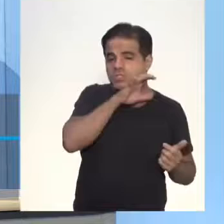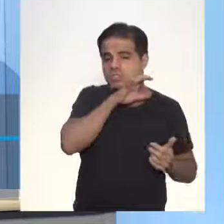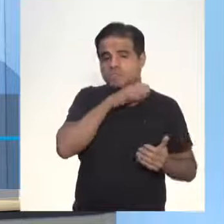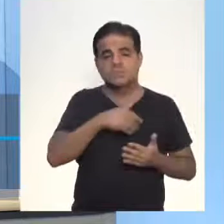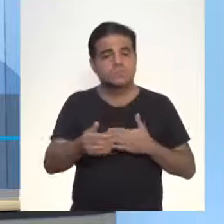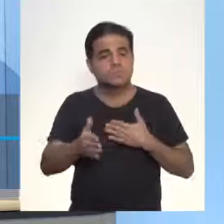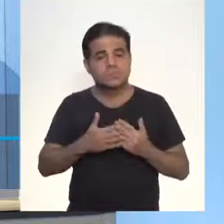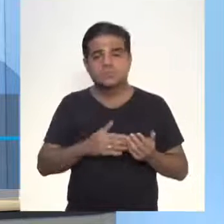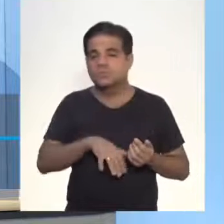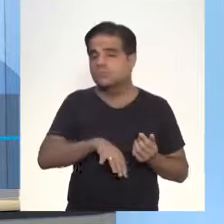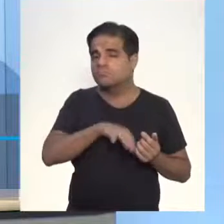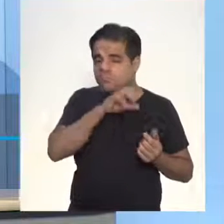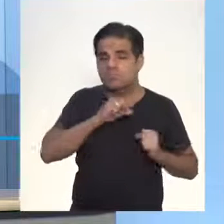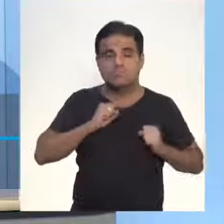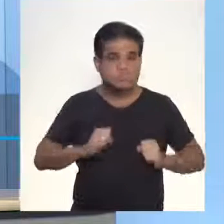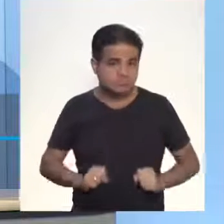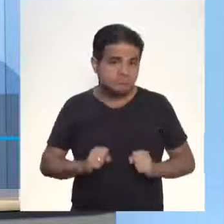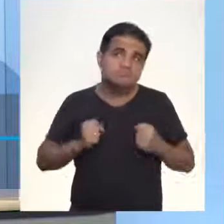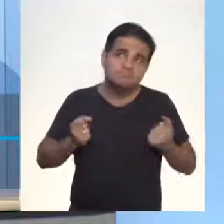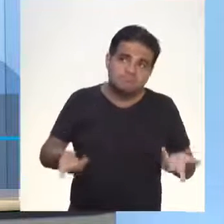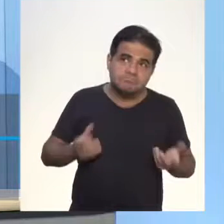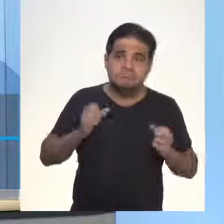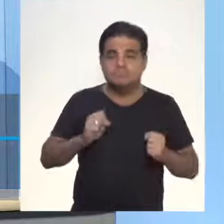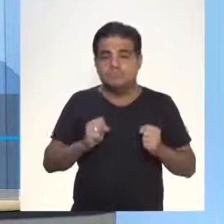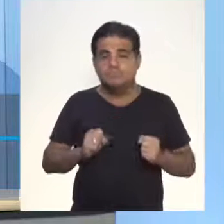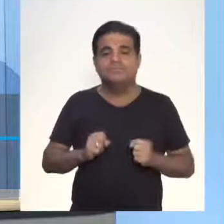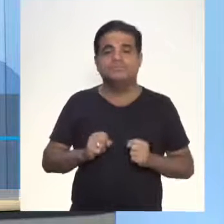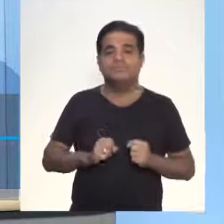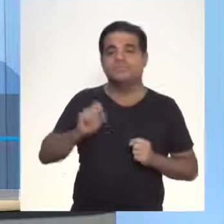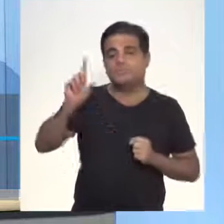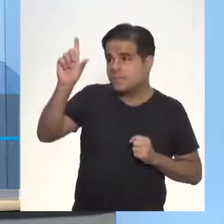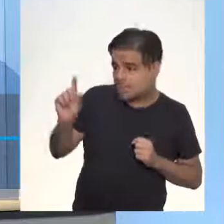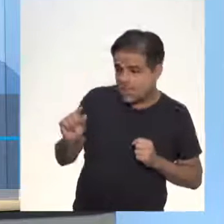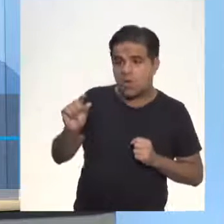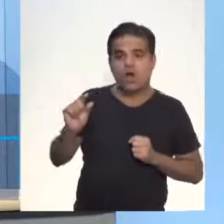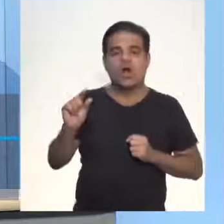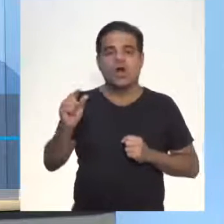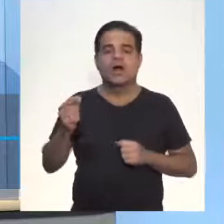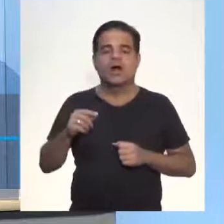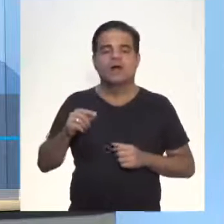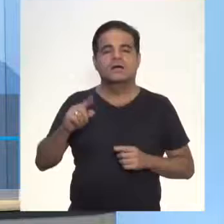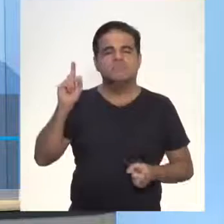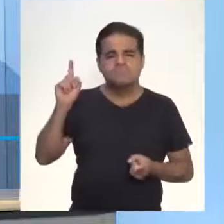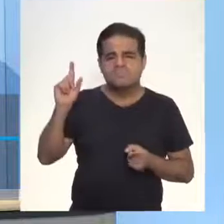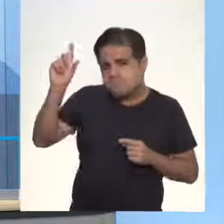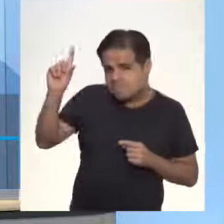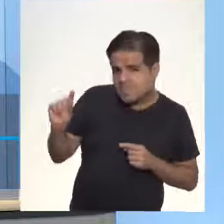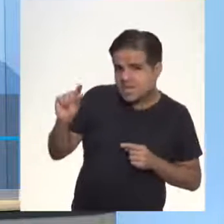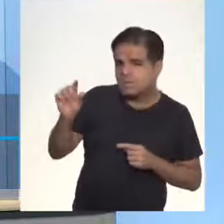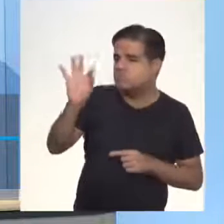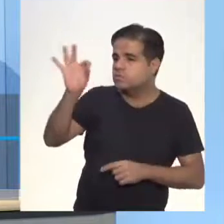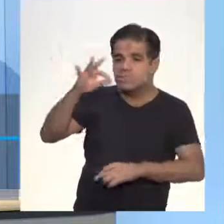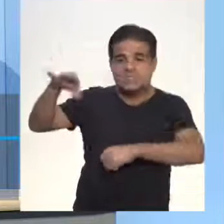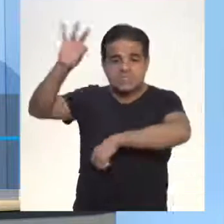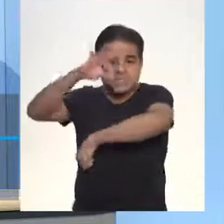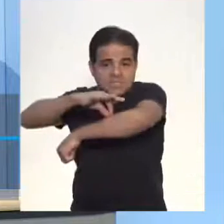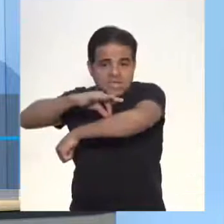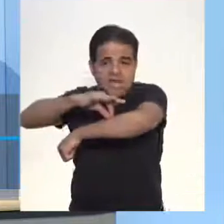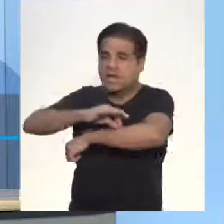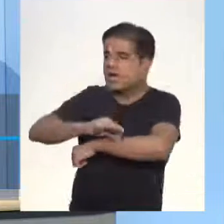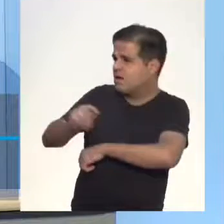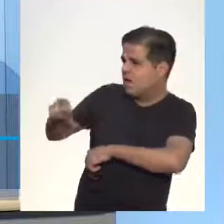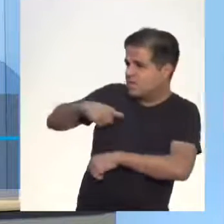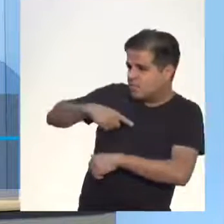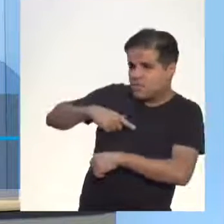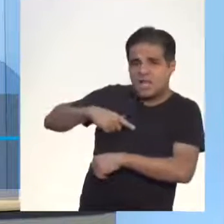esse animal pode ser até aqueles menores que às vezes a gente não qualificamos, ou falamos assim, um inseto, uma larva, tem